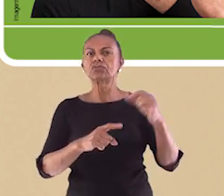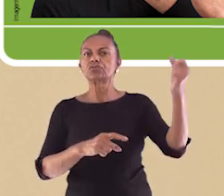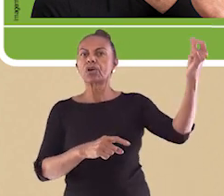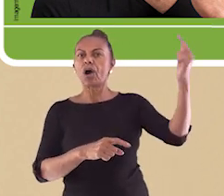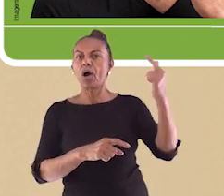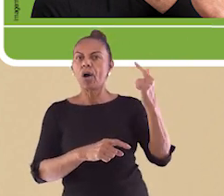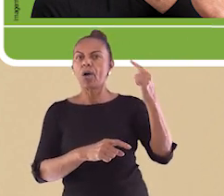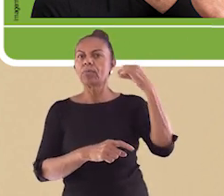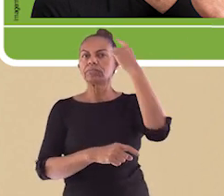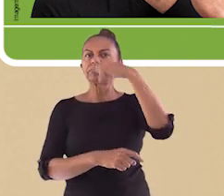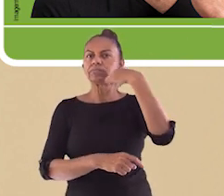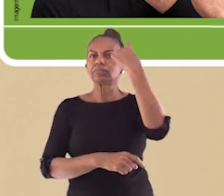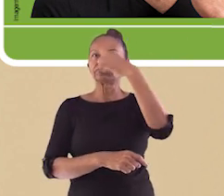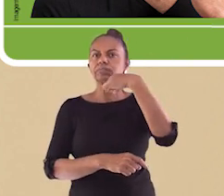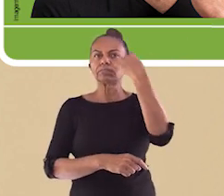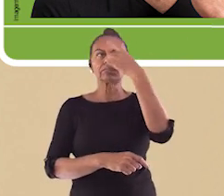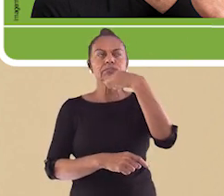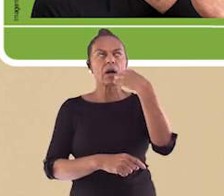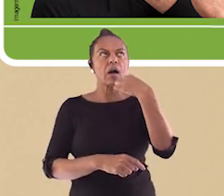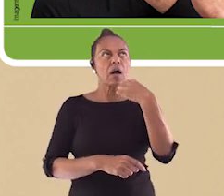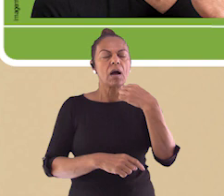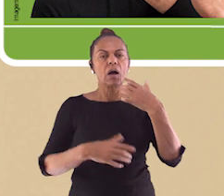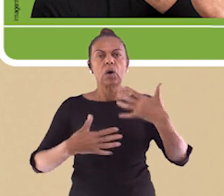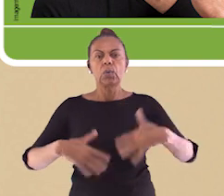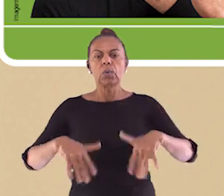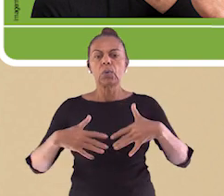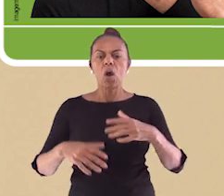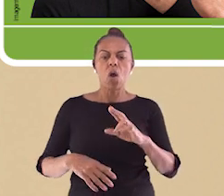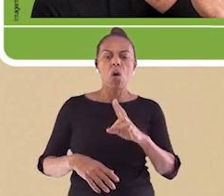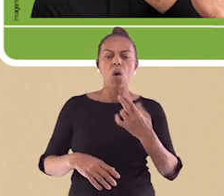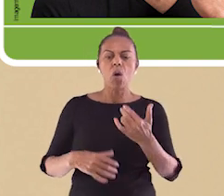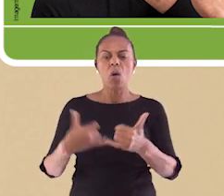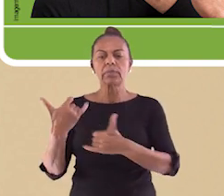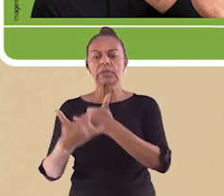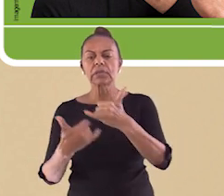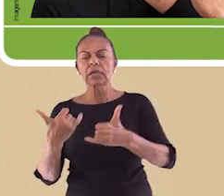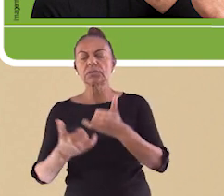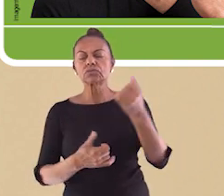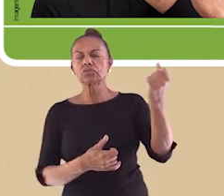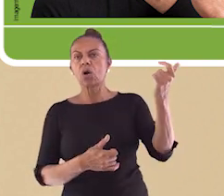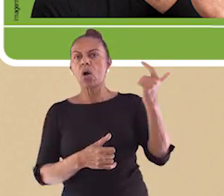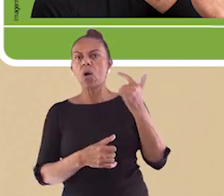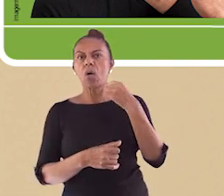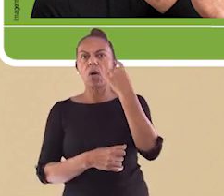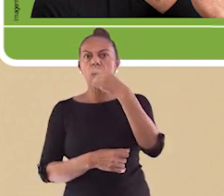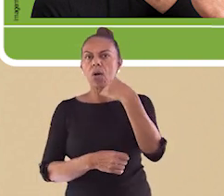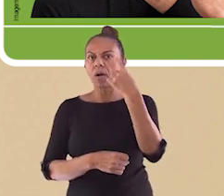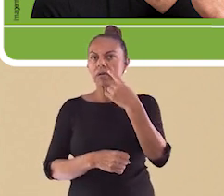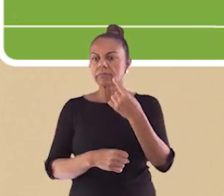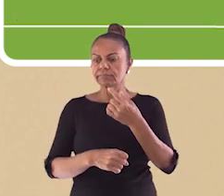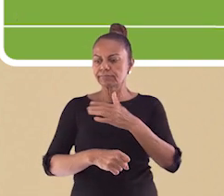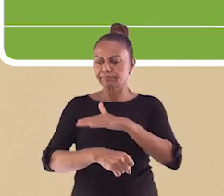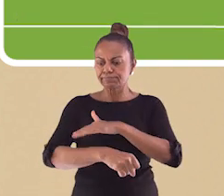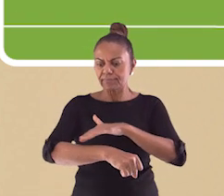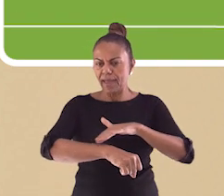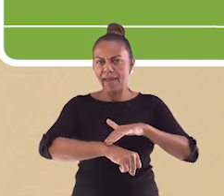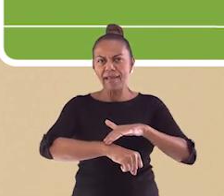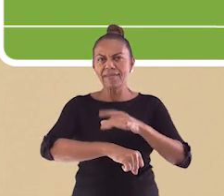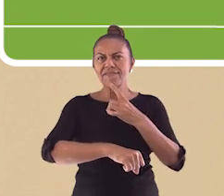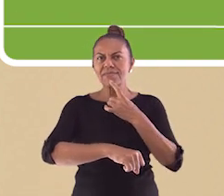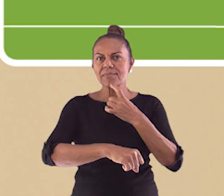na praia. Bom, meu amigo, por que isso acontece? Você sabe? Na verdade,